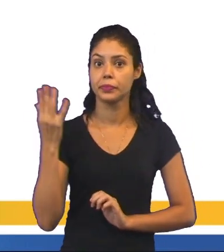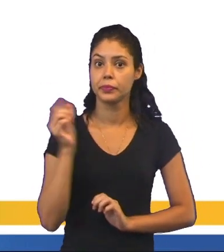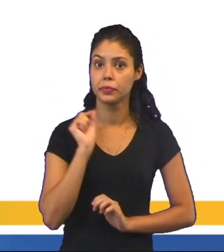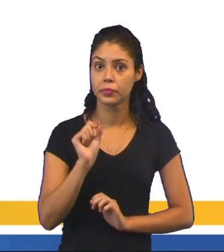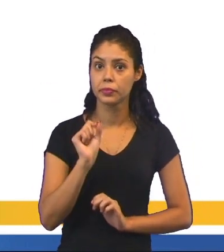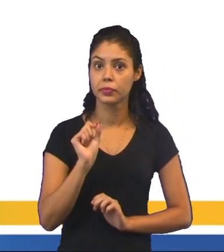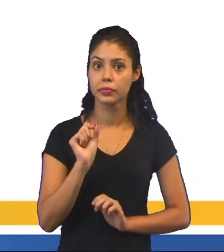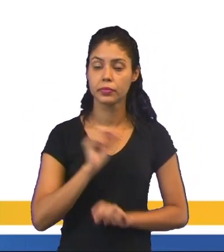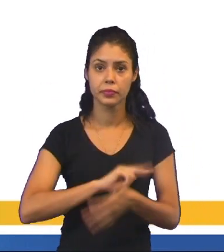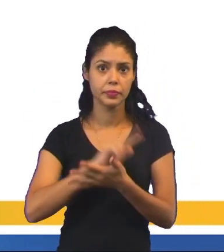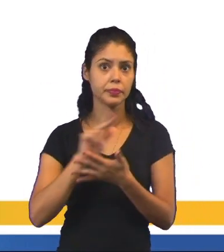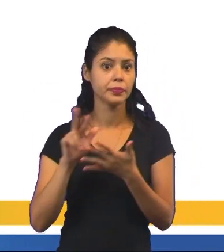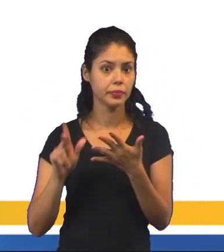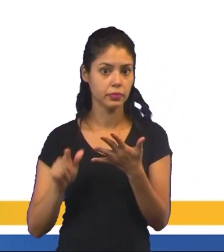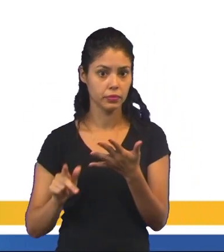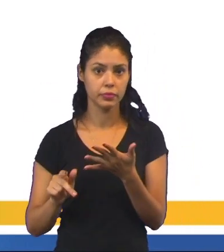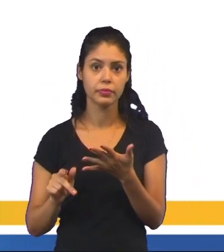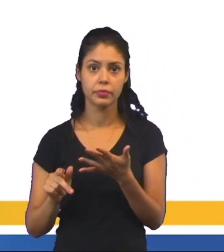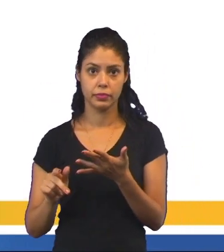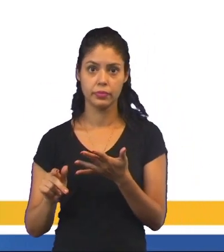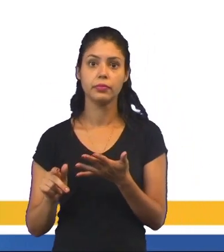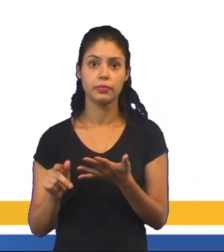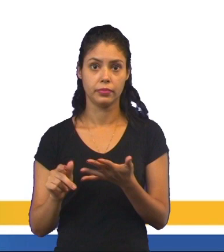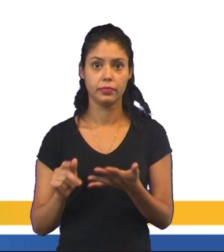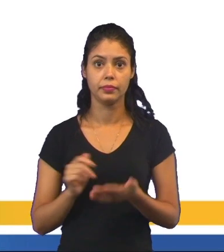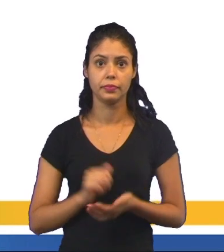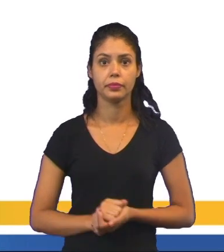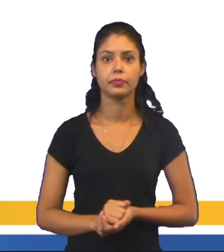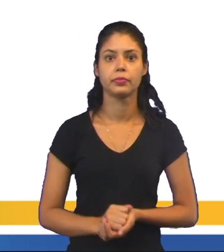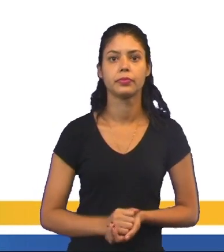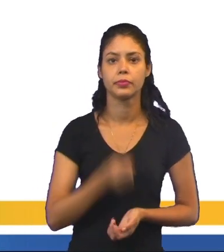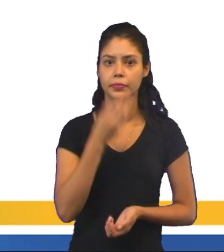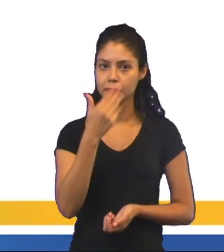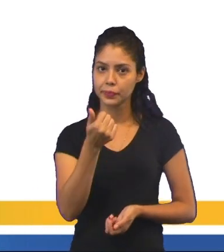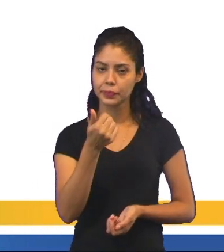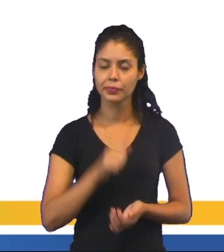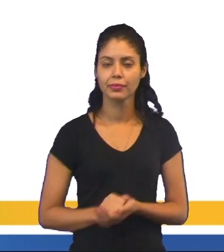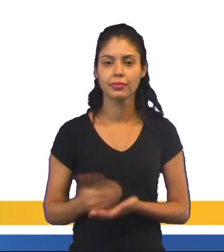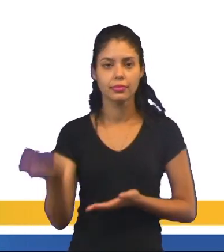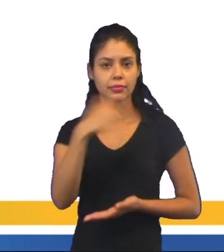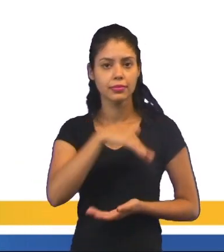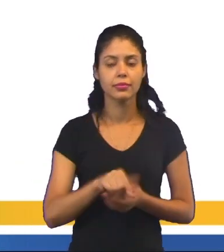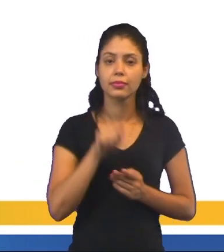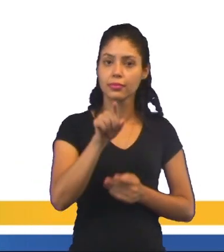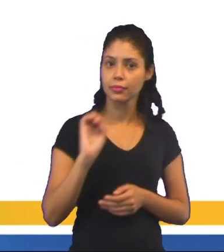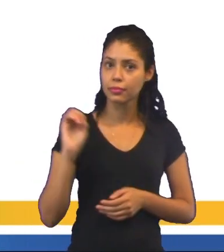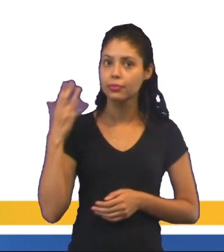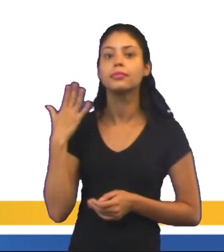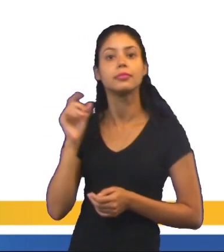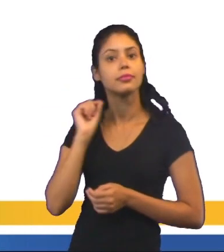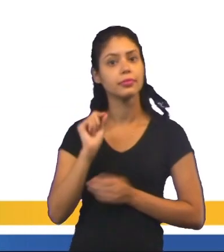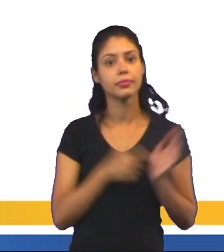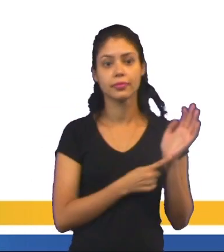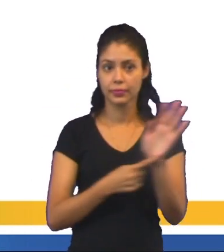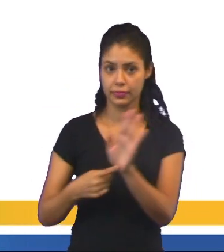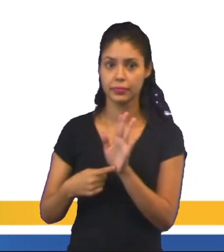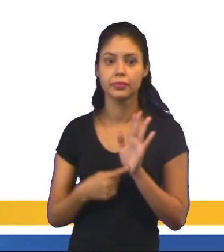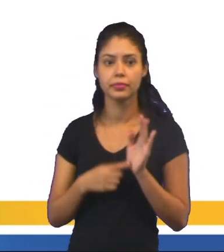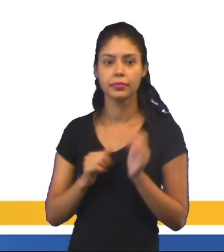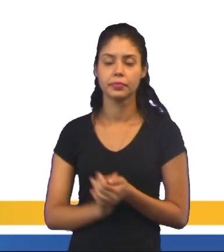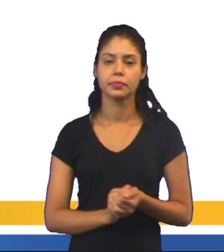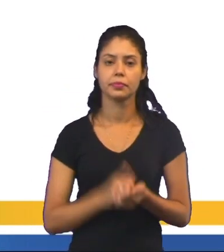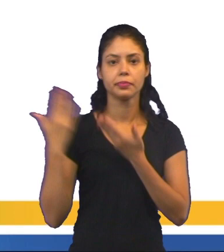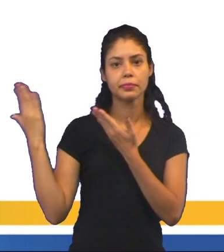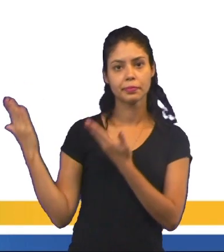mas nós podemos ver várias Tudo bem então vamos lá nesse caso aqui já foi mostrado